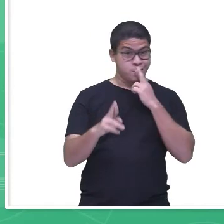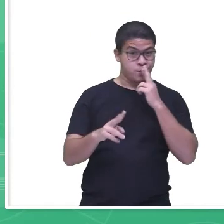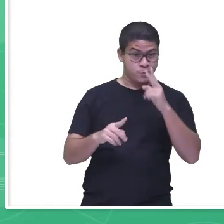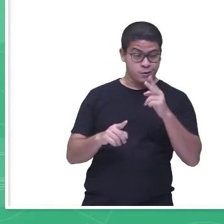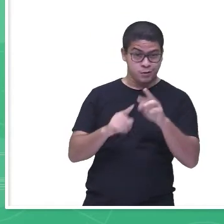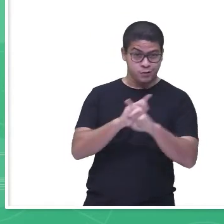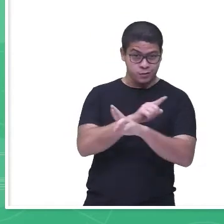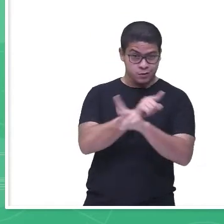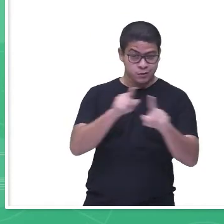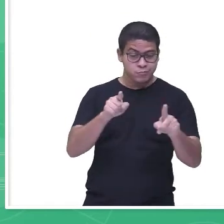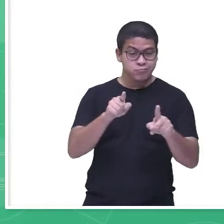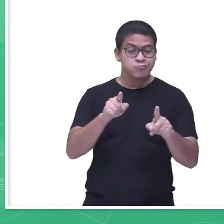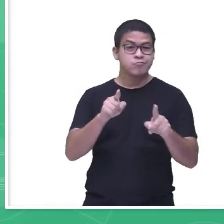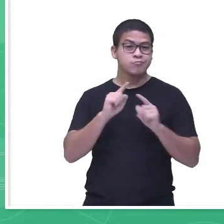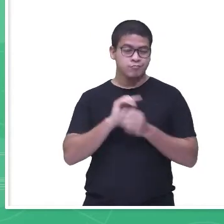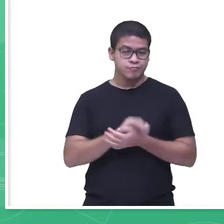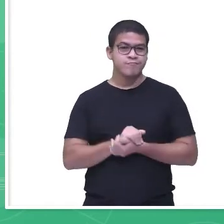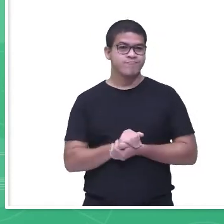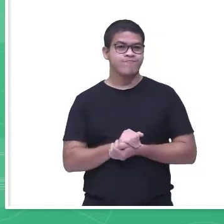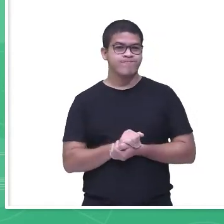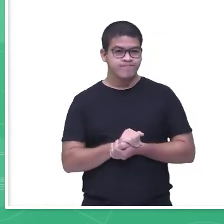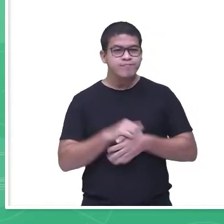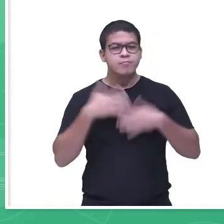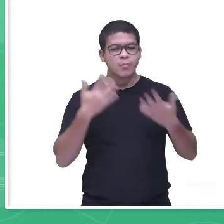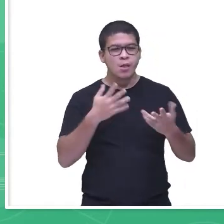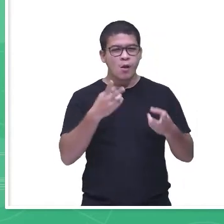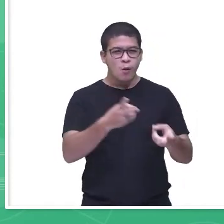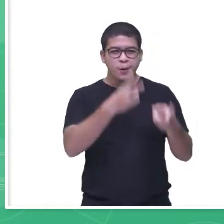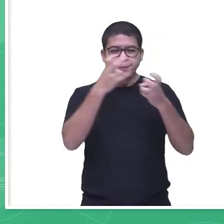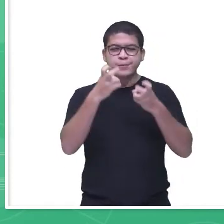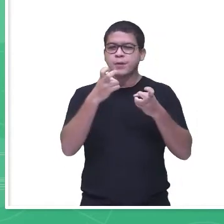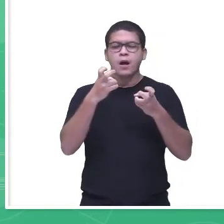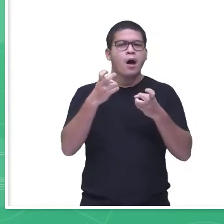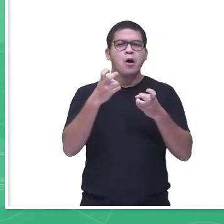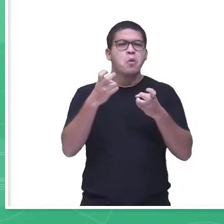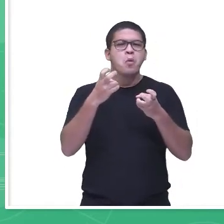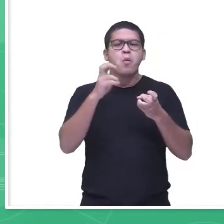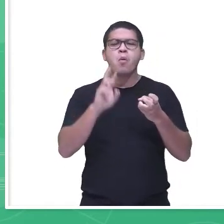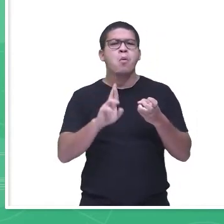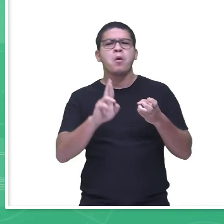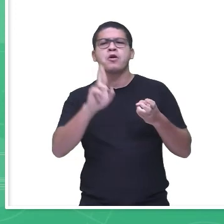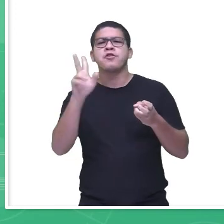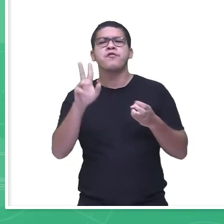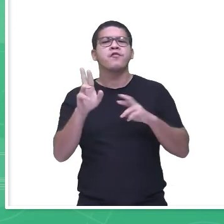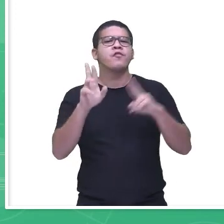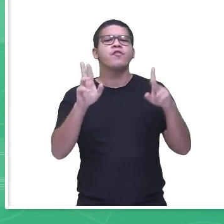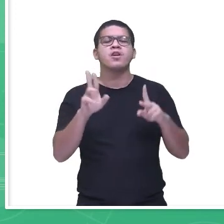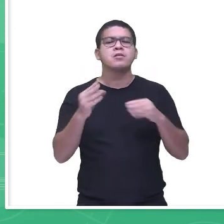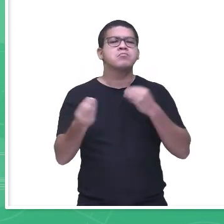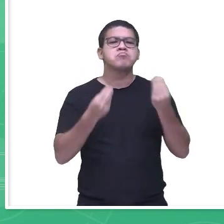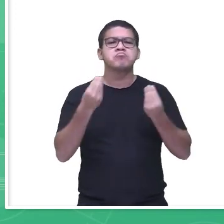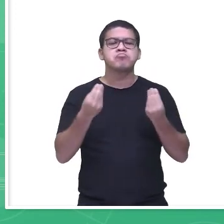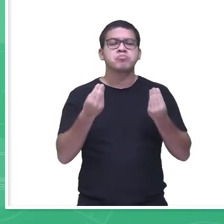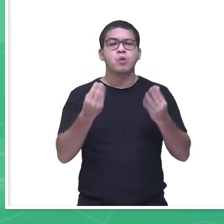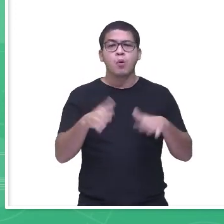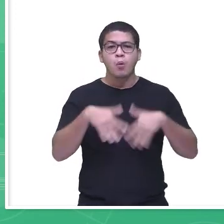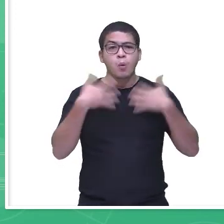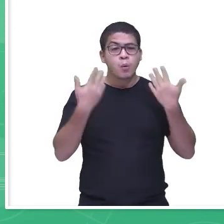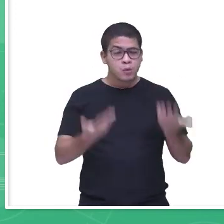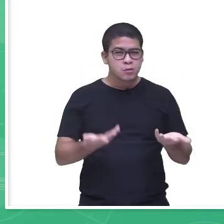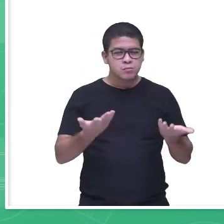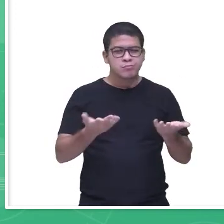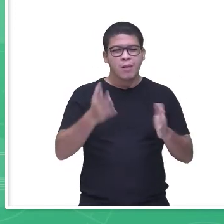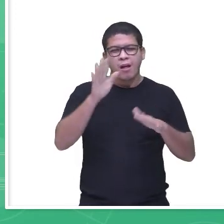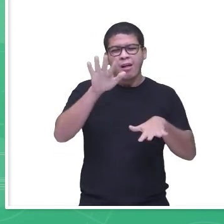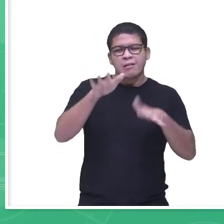dizia o seguinte, né? Qual a diferença entre o método dos sofistas e o método socrático? Vamos lá. A resposta mais ou menos